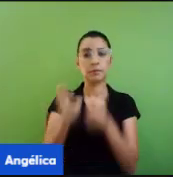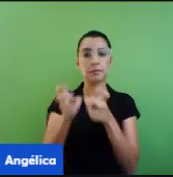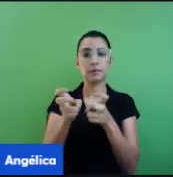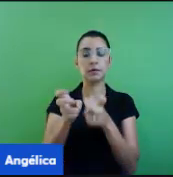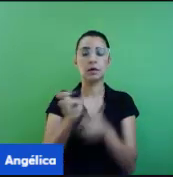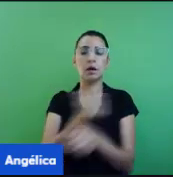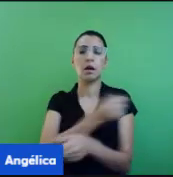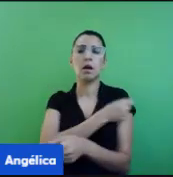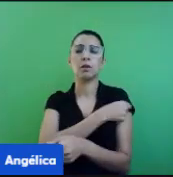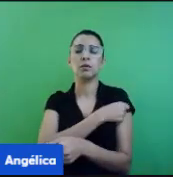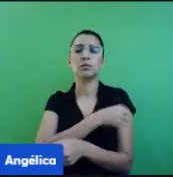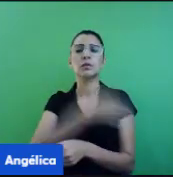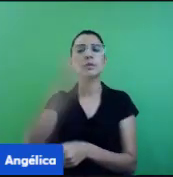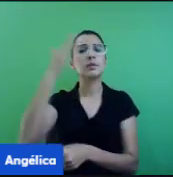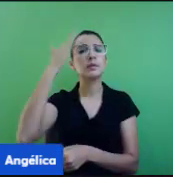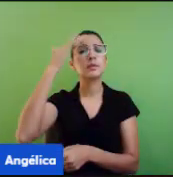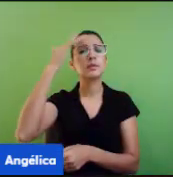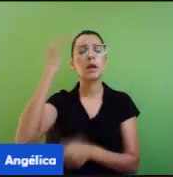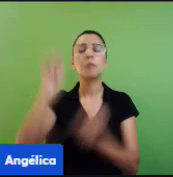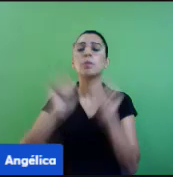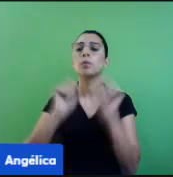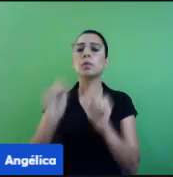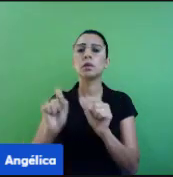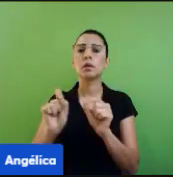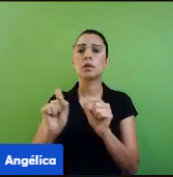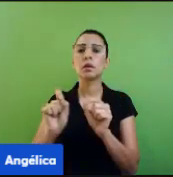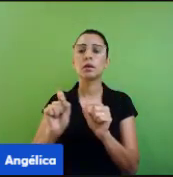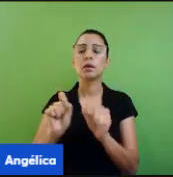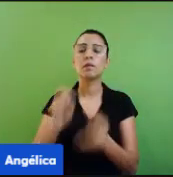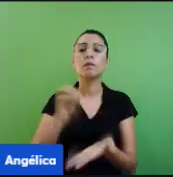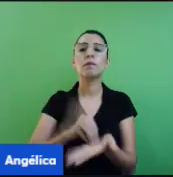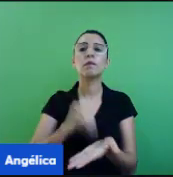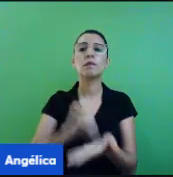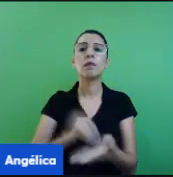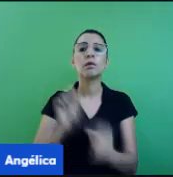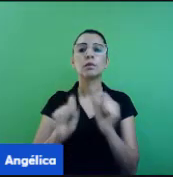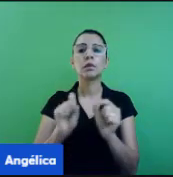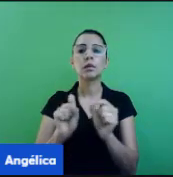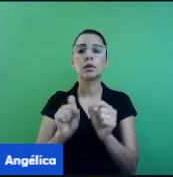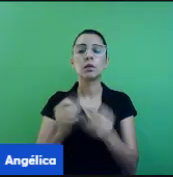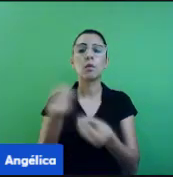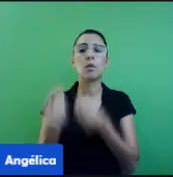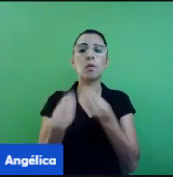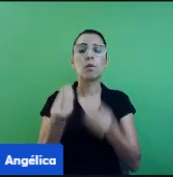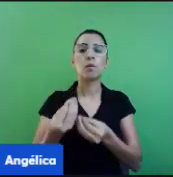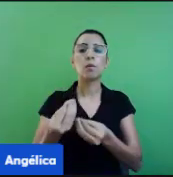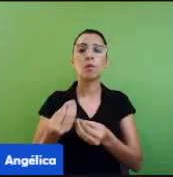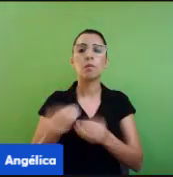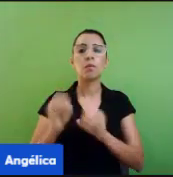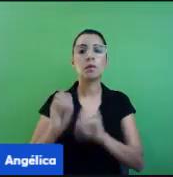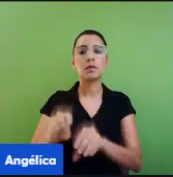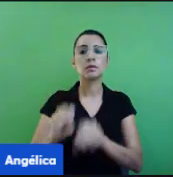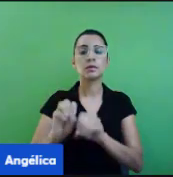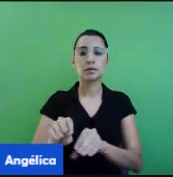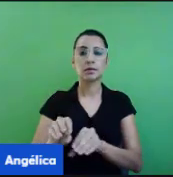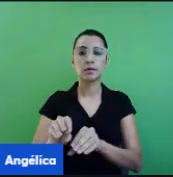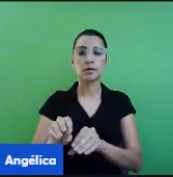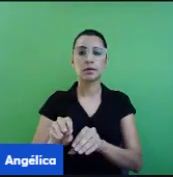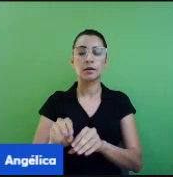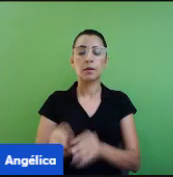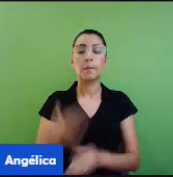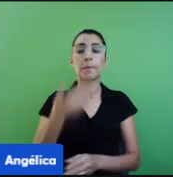já sabem, não sabem, o que ele pode trabalhar, onde ele tem que trabalhar, qual é o